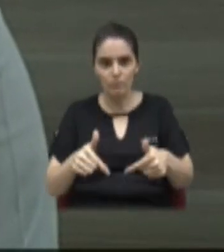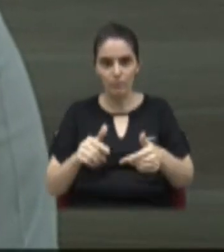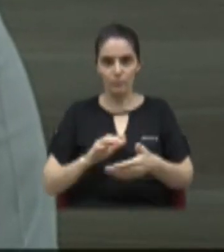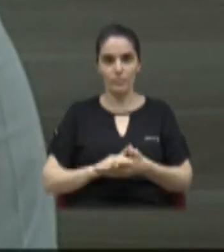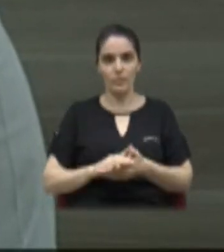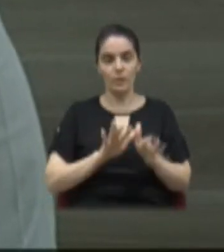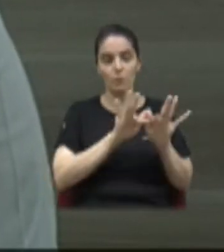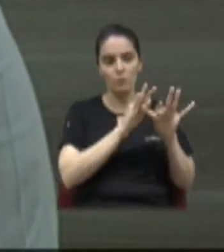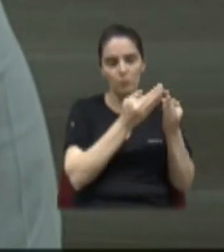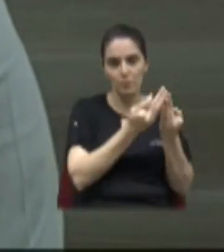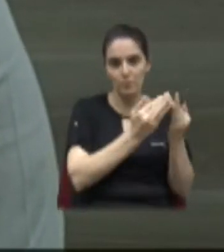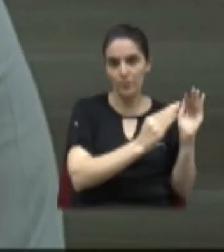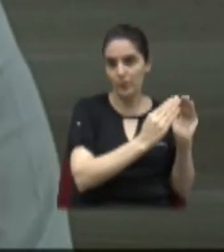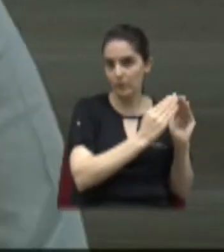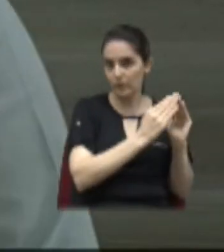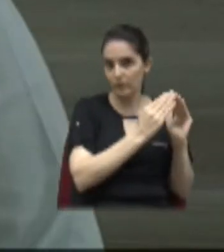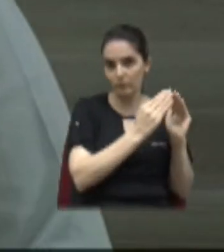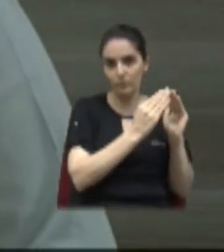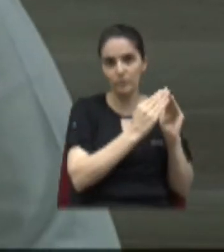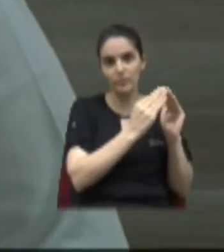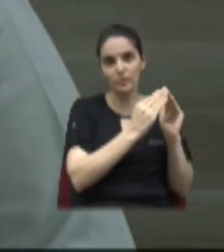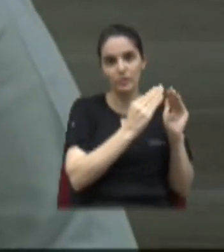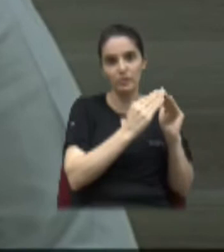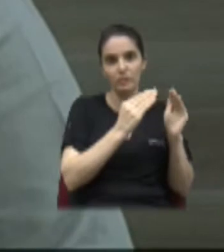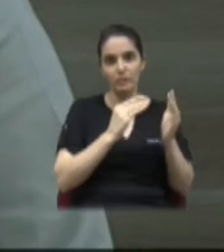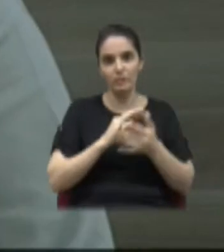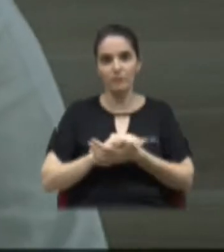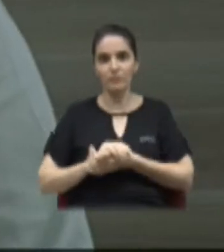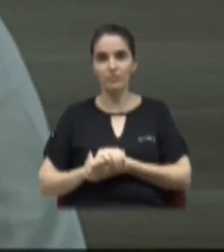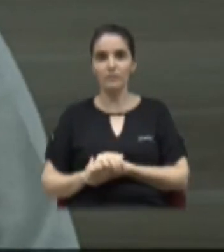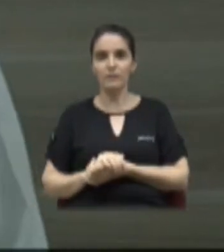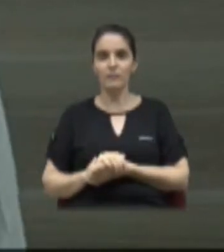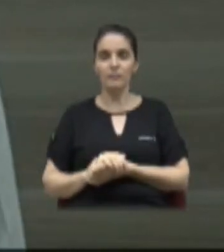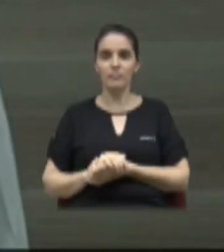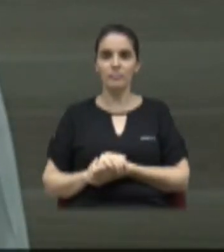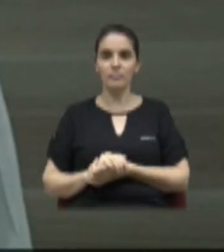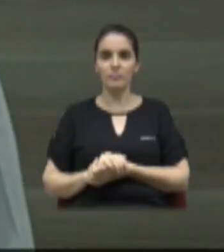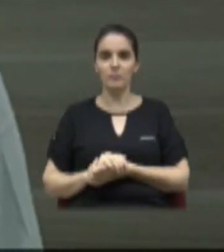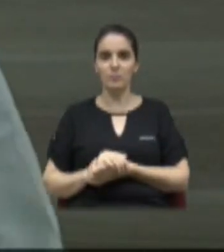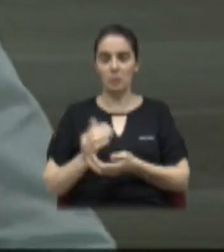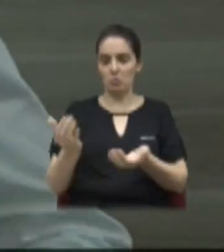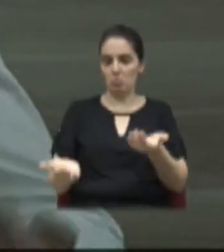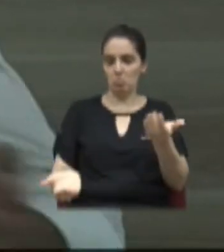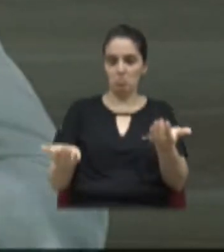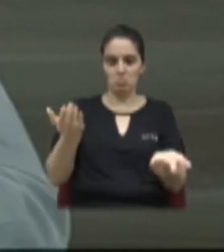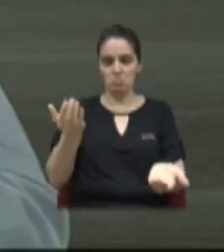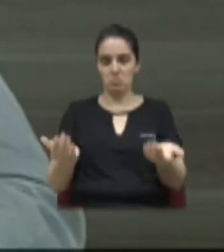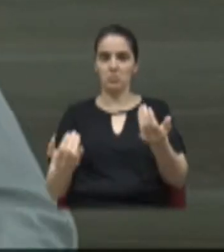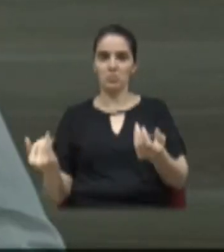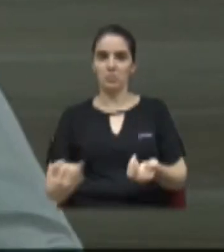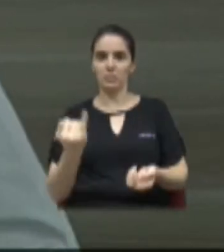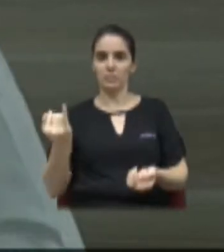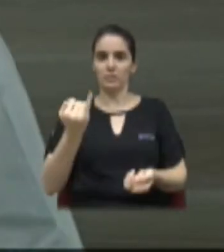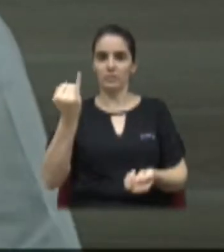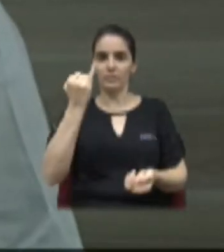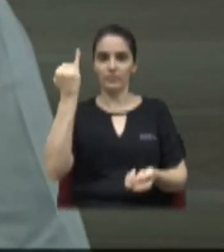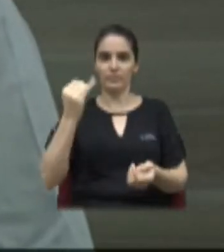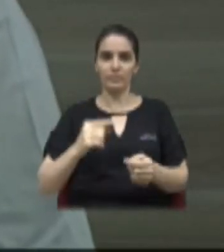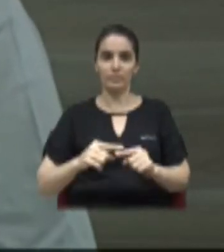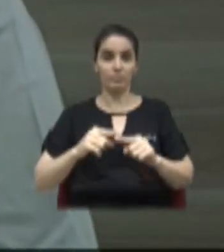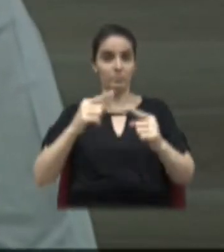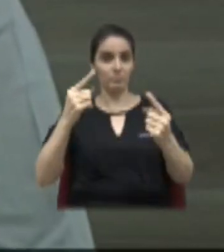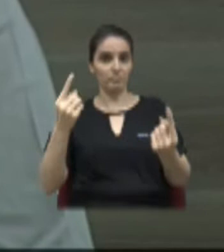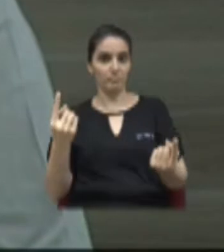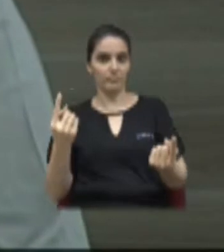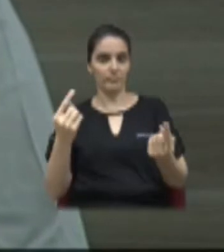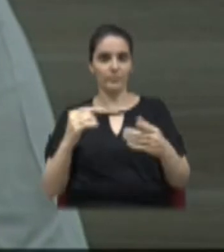família em casa, a gente se dedica. Não estou aqui mensurando nem pesando a importância, mas sim o nível